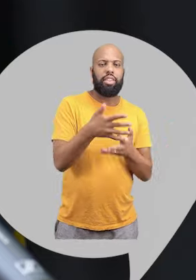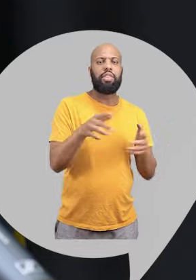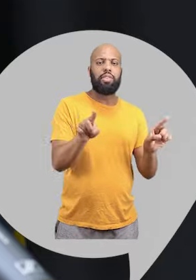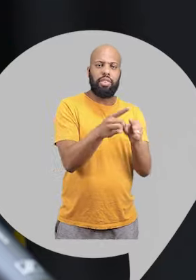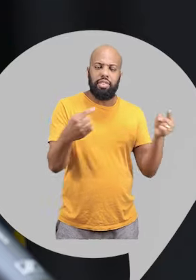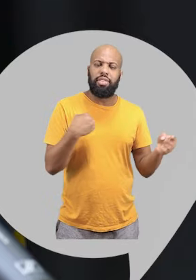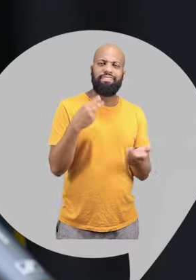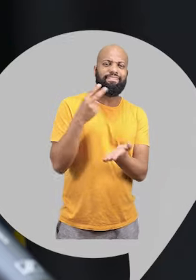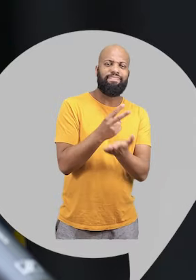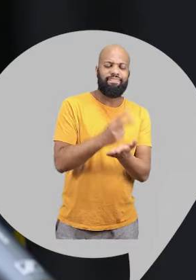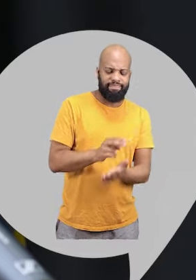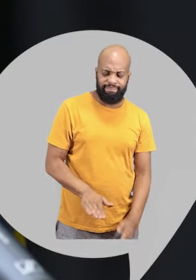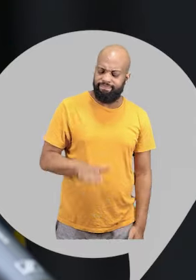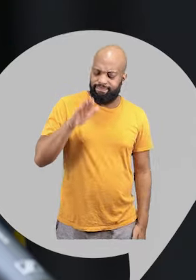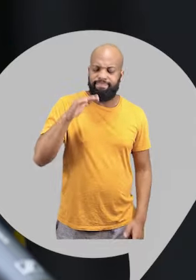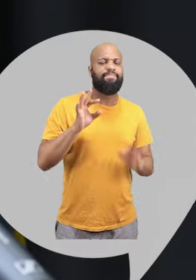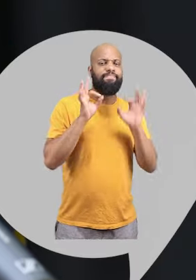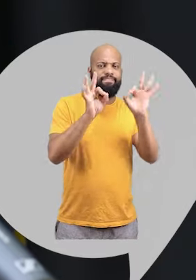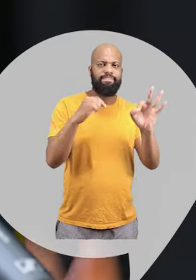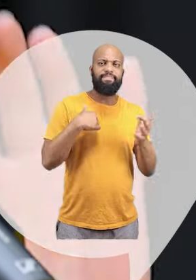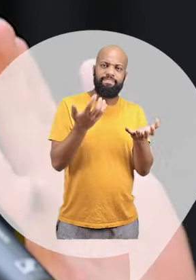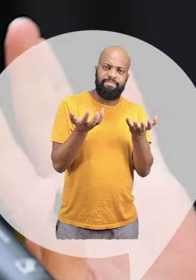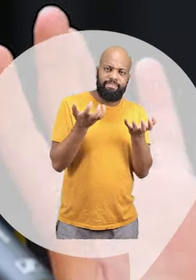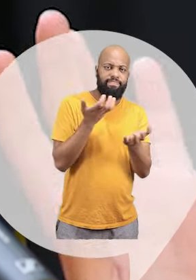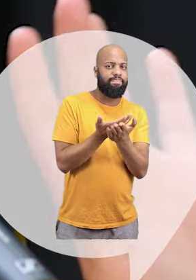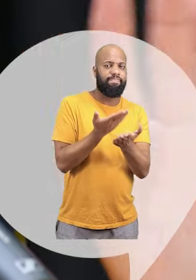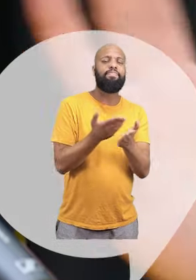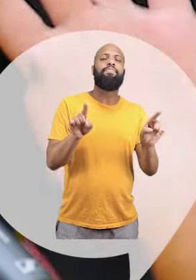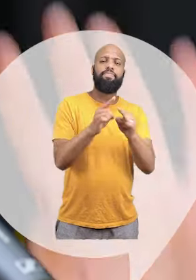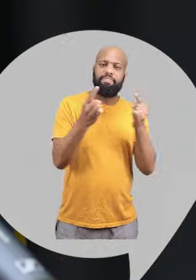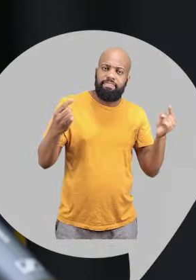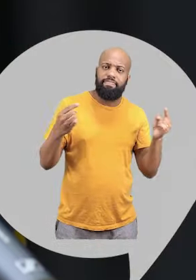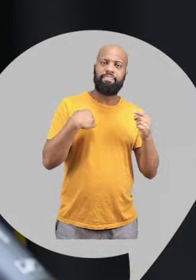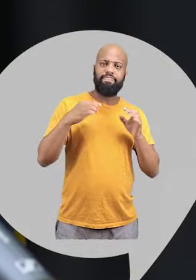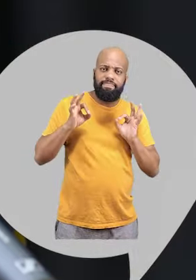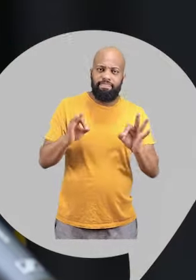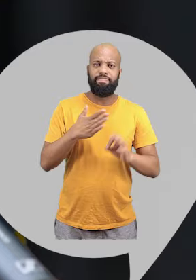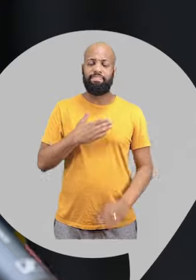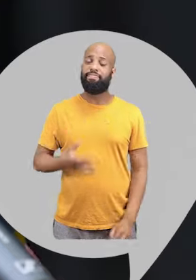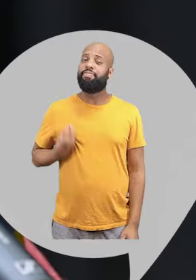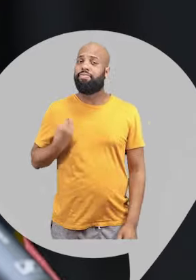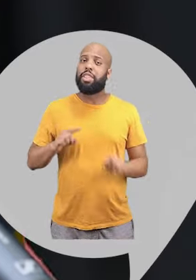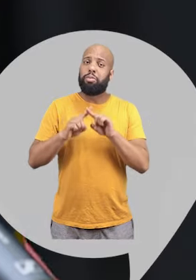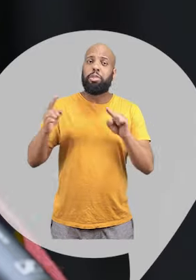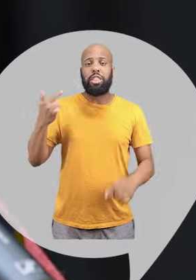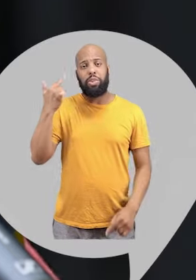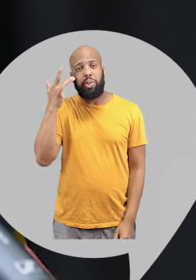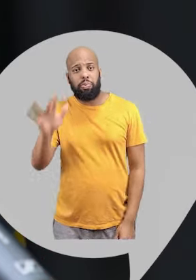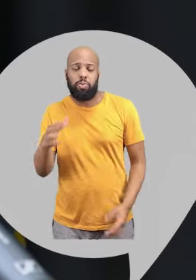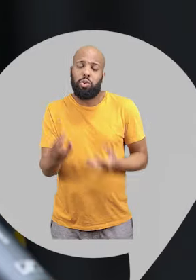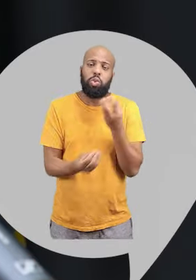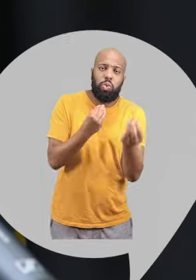com música E desde pequeno sempre tive essa certeza que eu ia fazer a música entendeu olha com certeza só que eu não sabia com que tipo